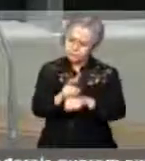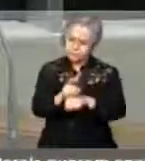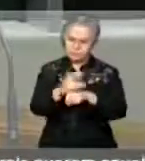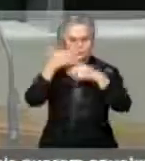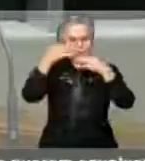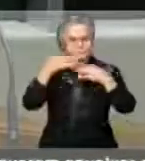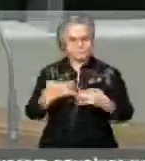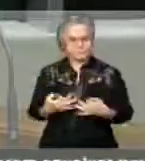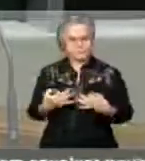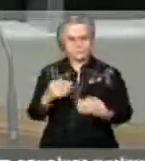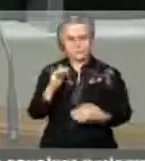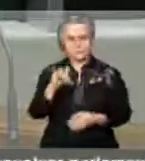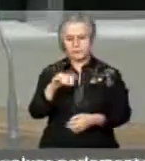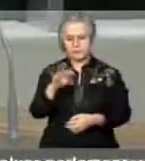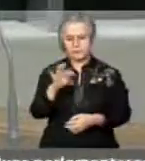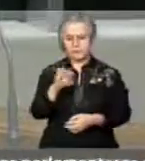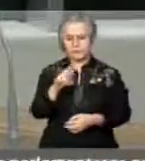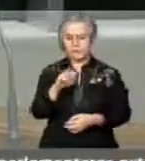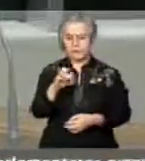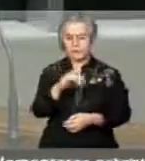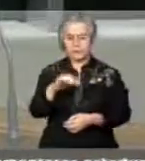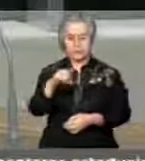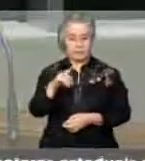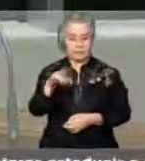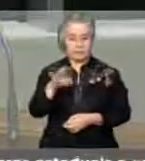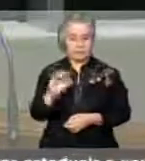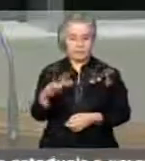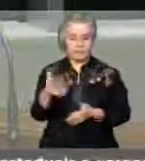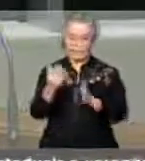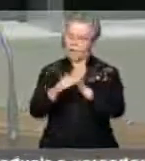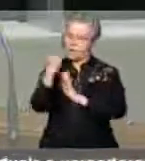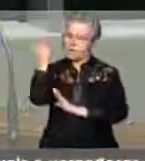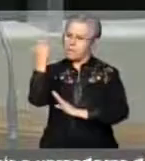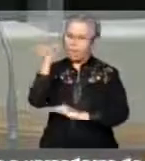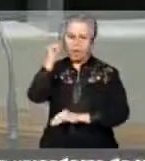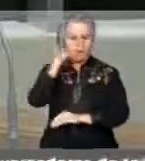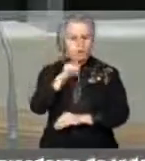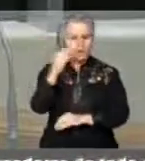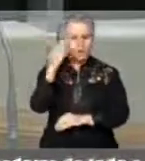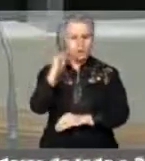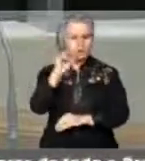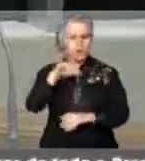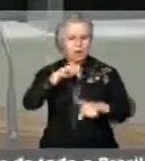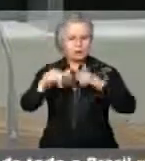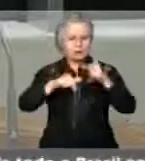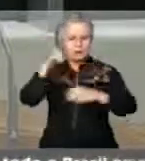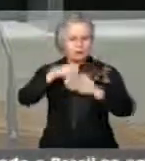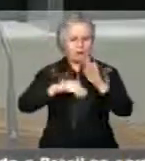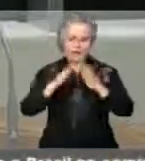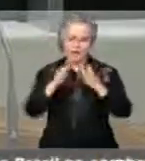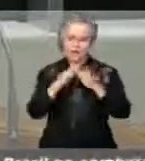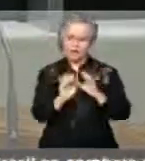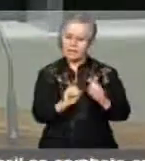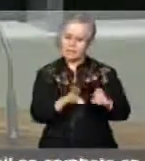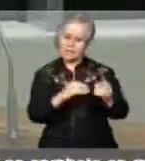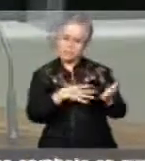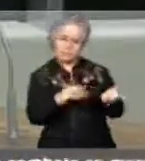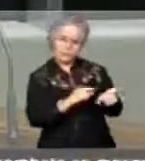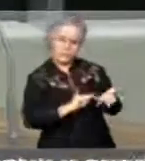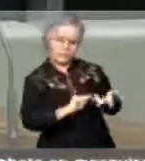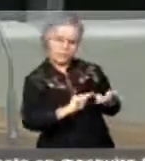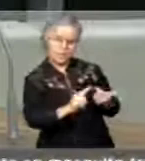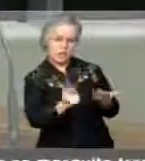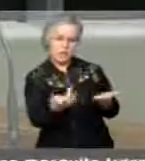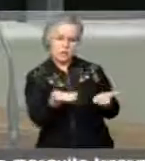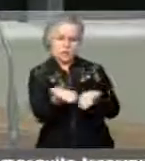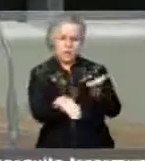integridade. Não mais aqueles em que a mulher cabia apenas o serviço doméstico, a educação dos filhos e o